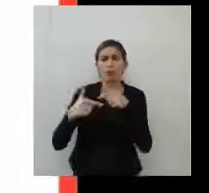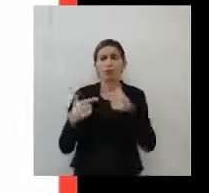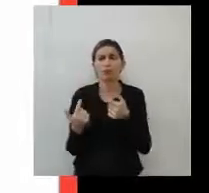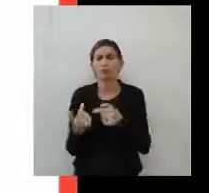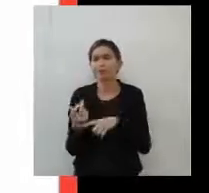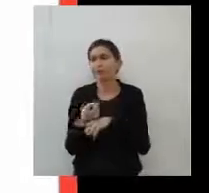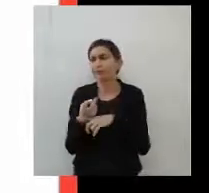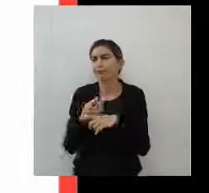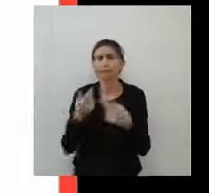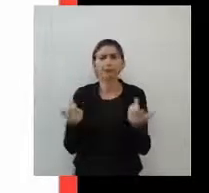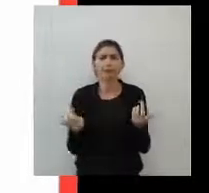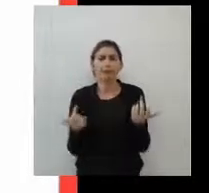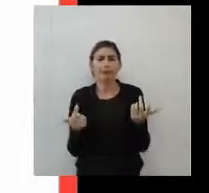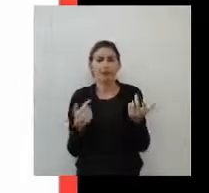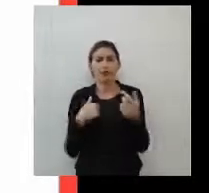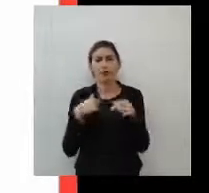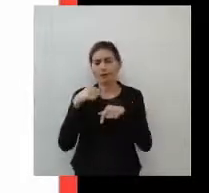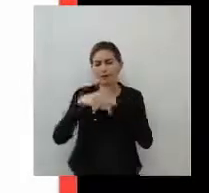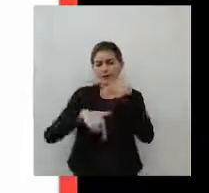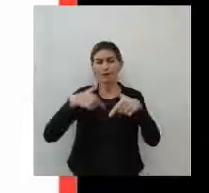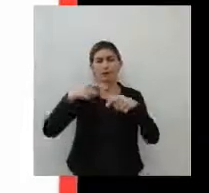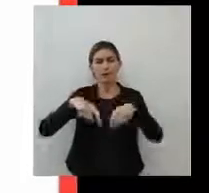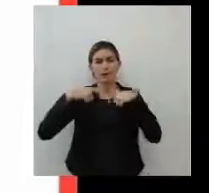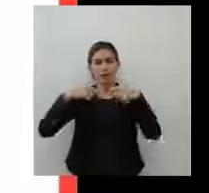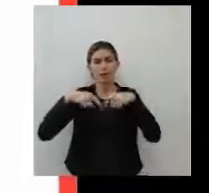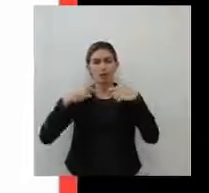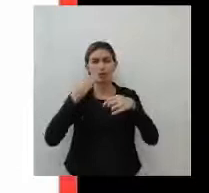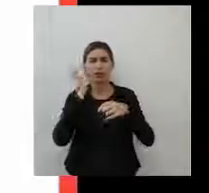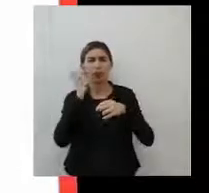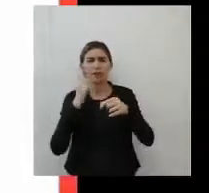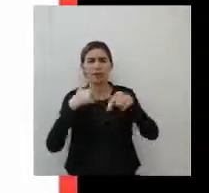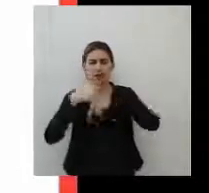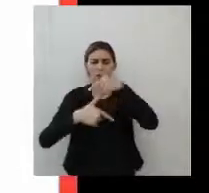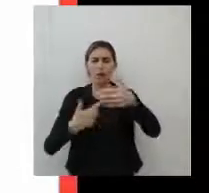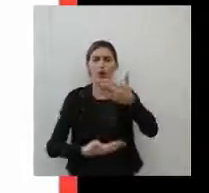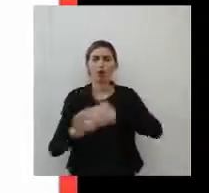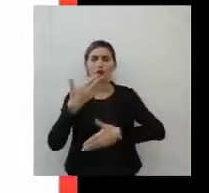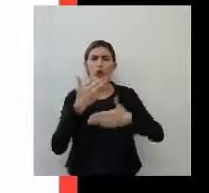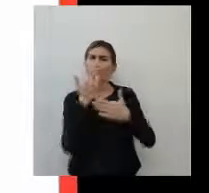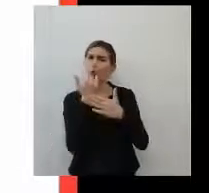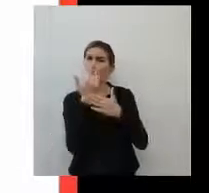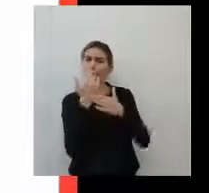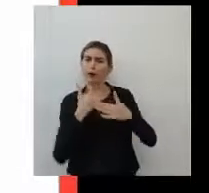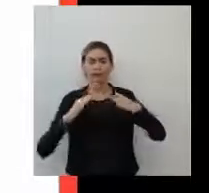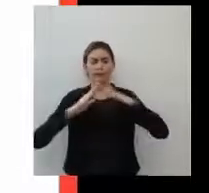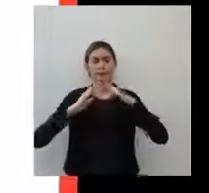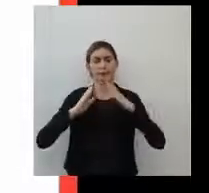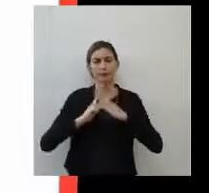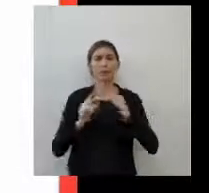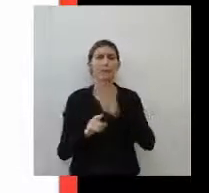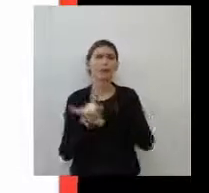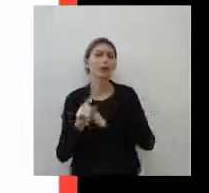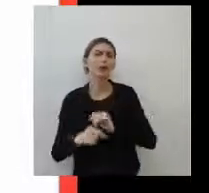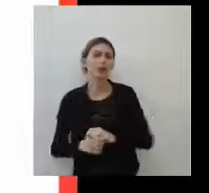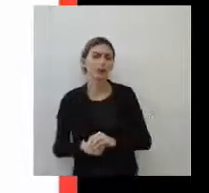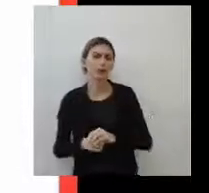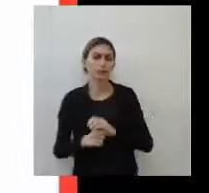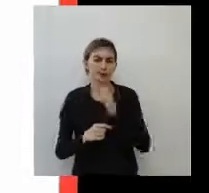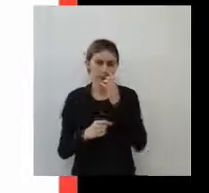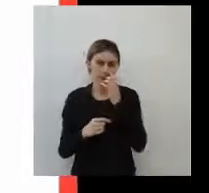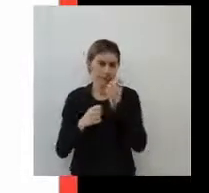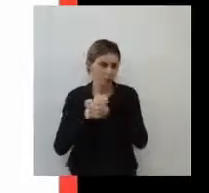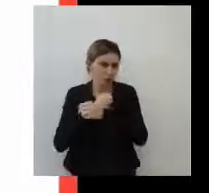Ficavam nas fazendas de café trabalhando em troca de comida e moradia. Aí eu te pergunto,